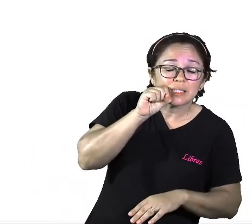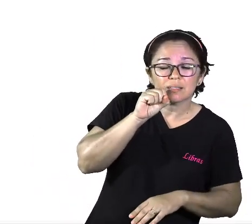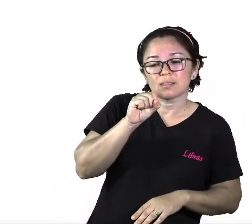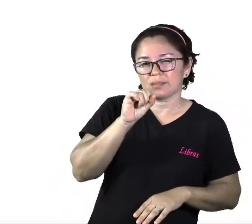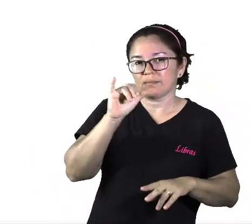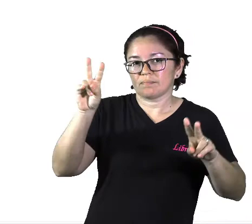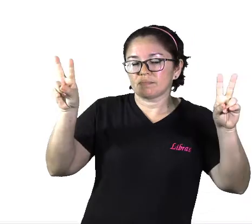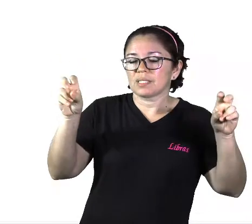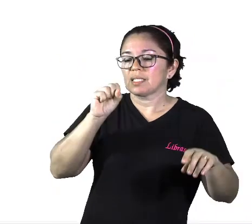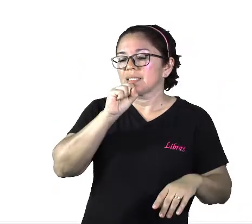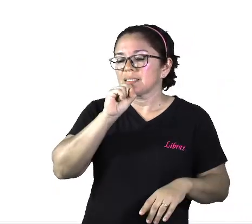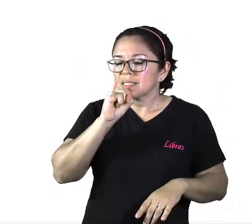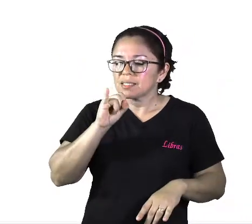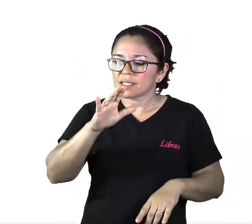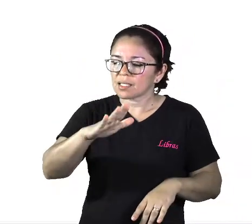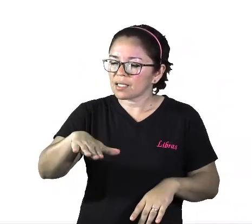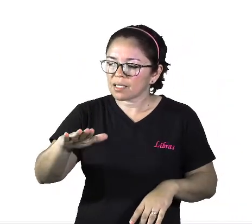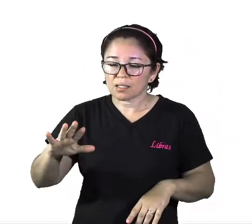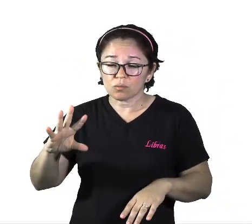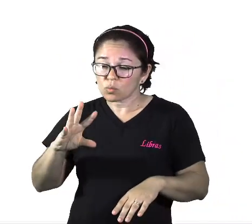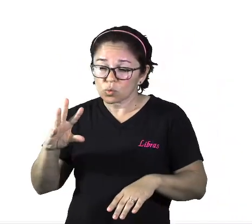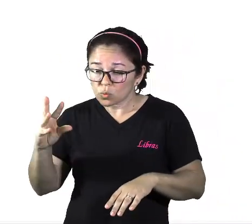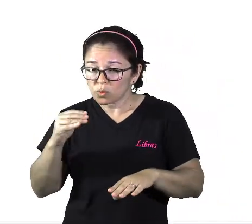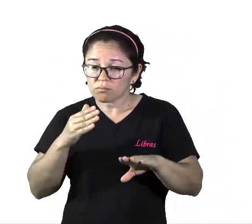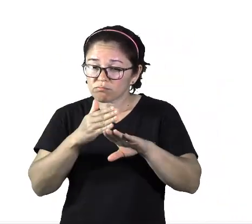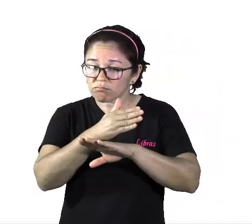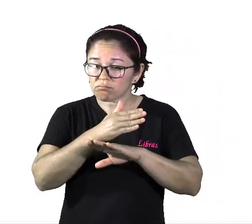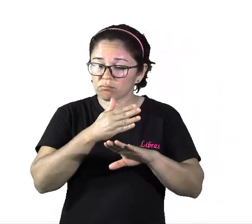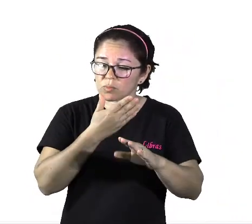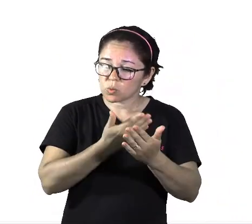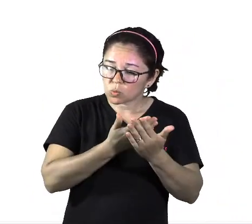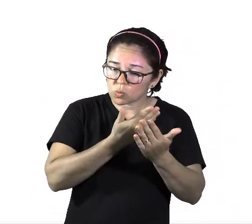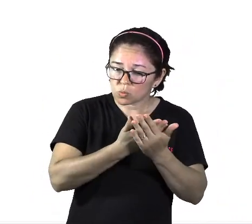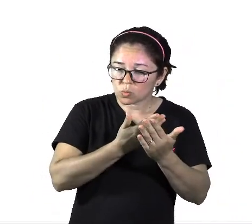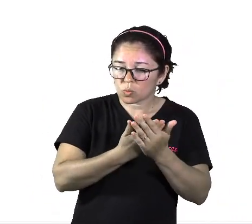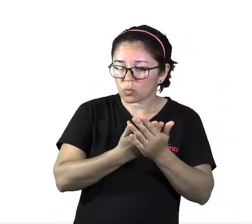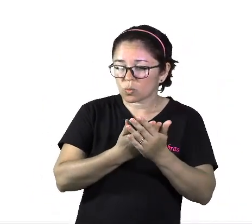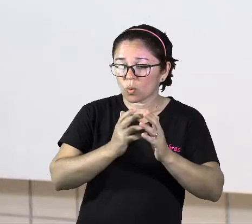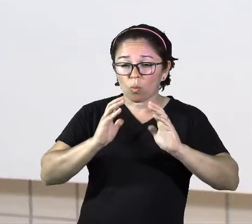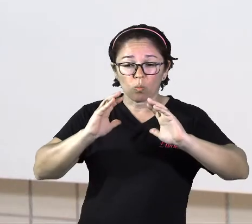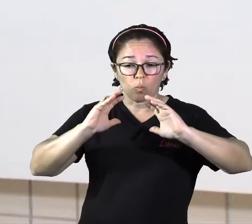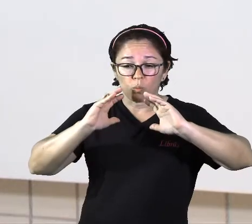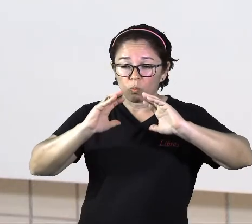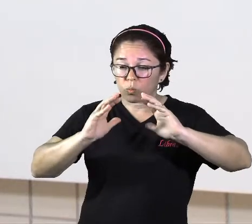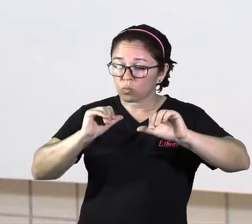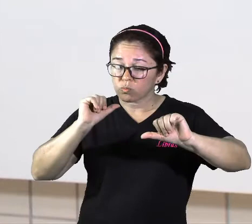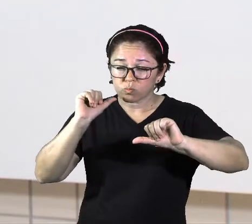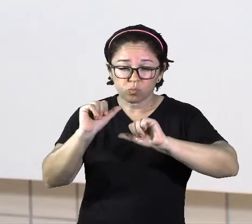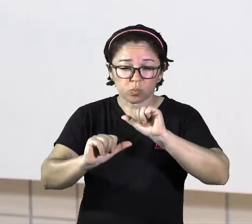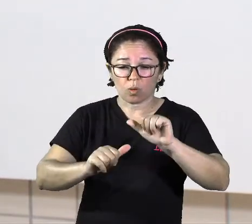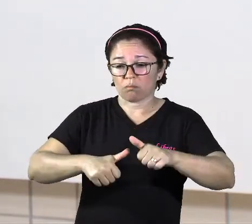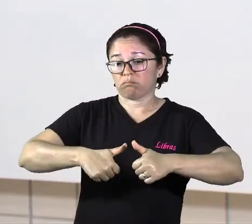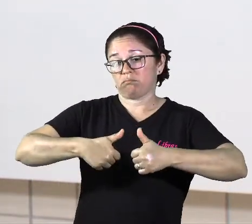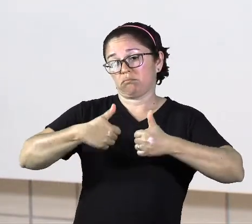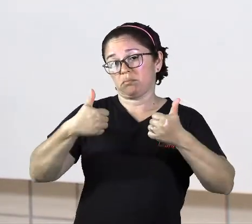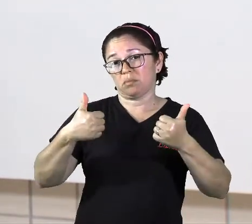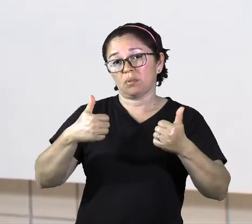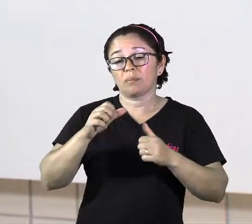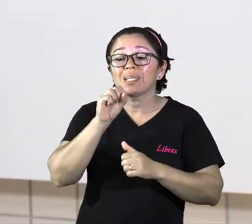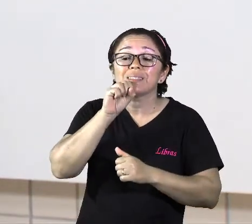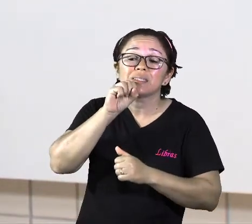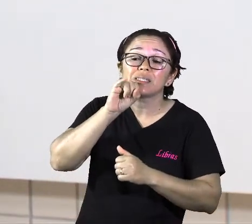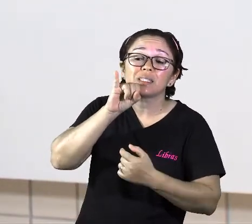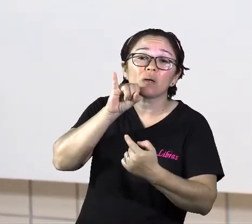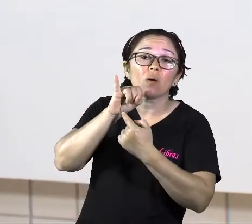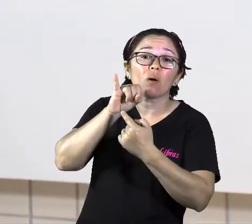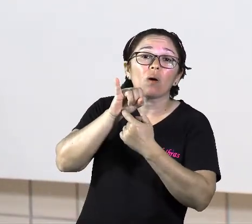estivessem todas na escola, o mundo seria bem melhor. Se todas as crianças estivessem